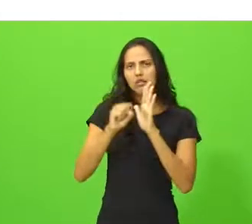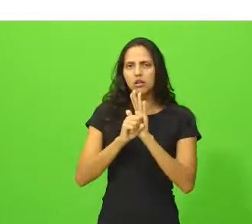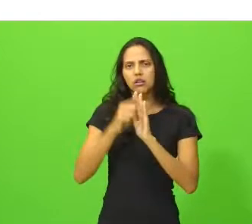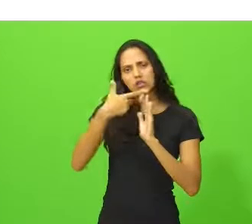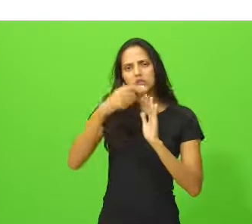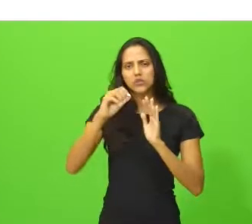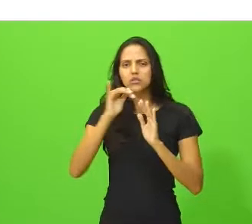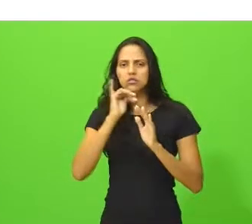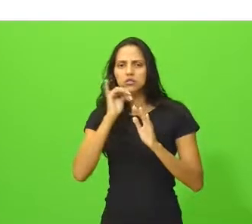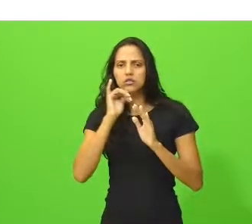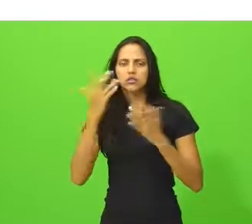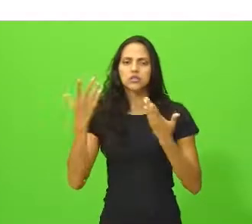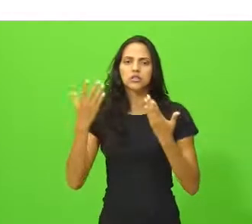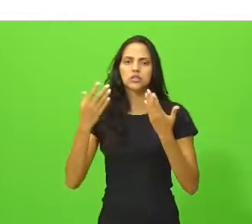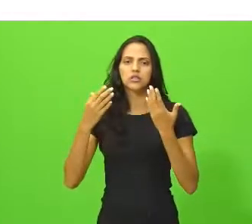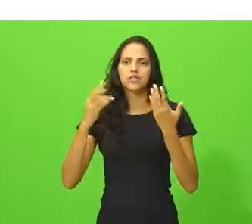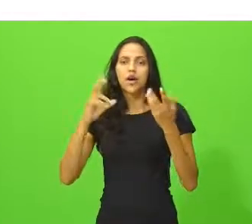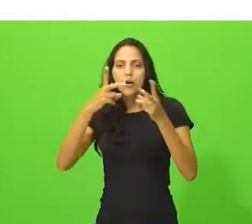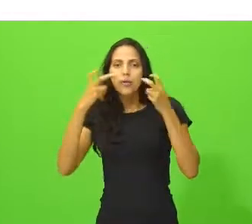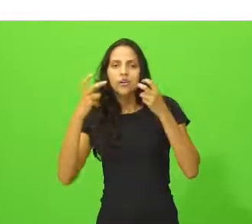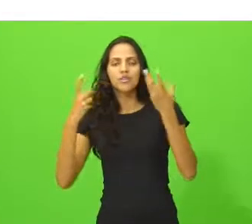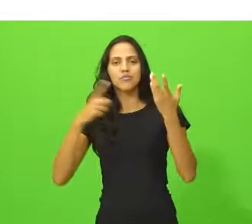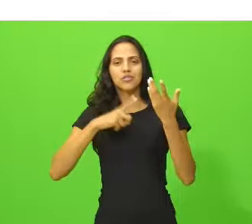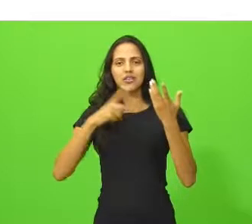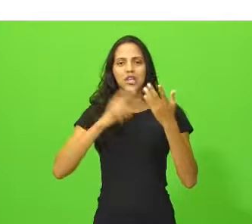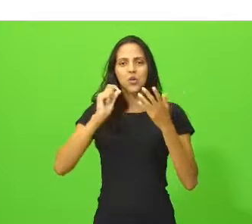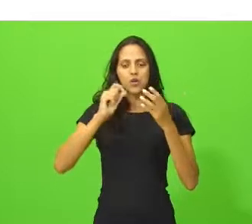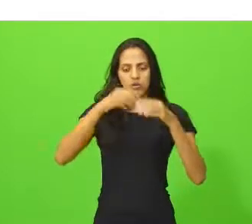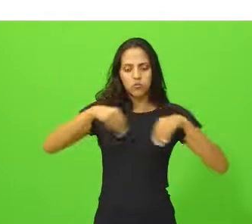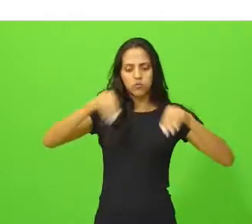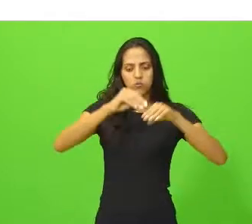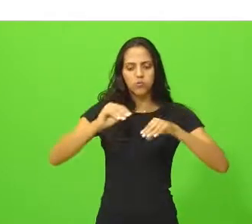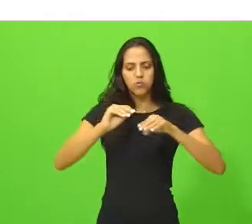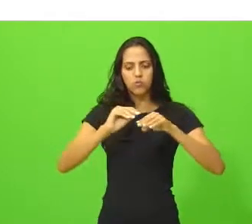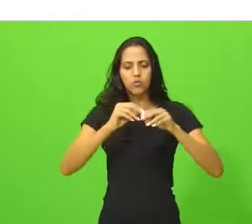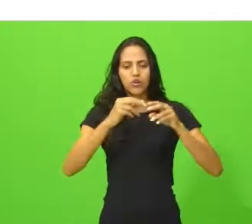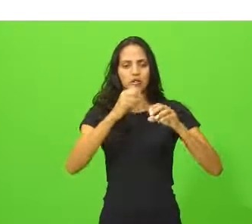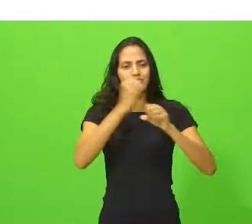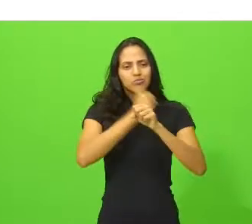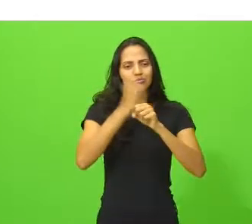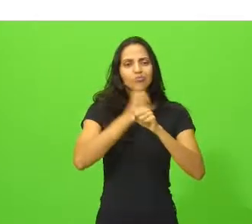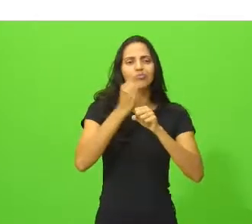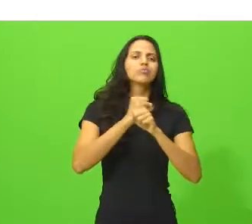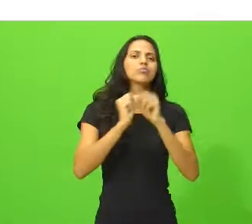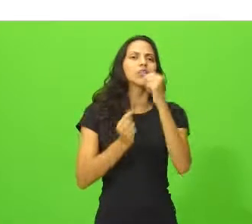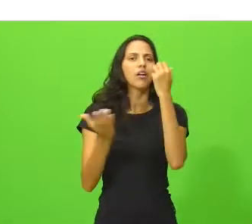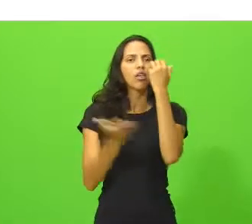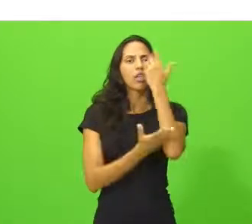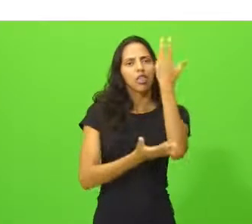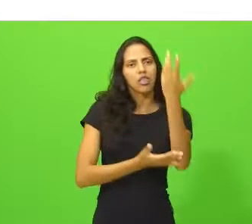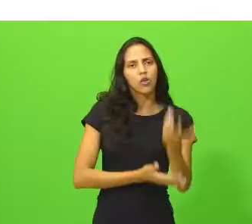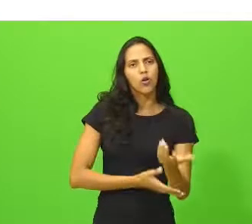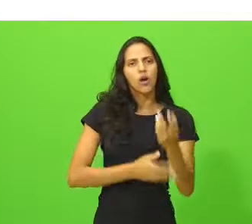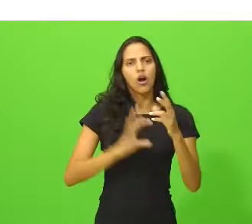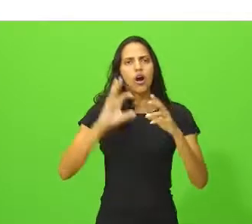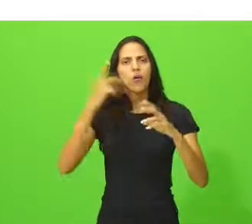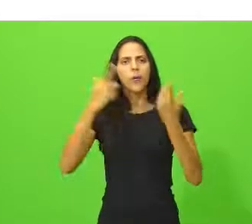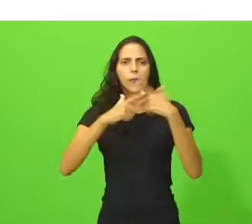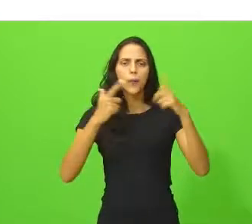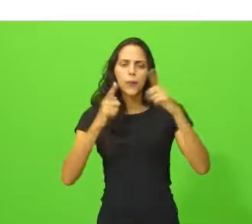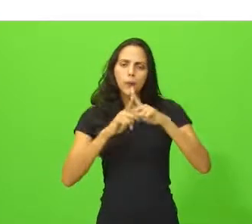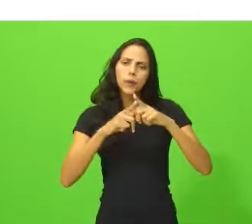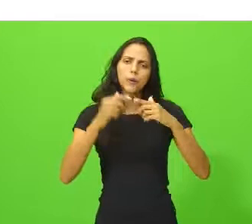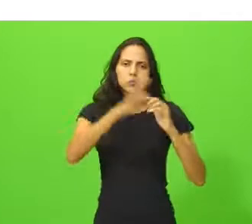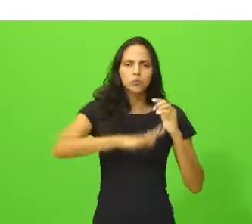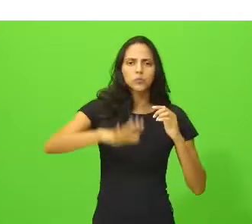alterações significativas no território, ocasionando impactos sociais, culturais e econômicos sobre